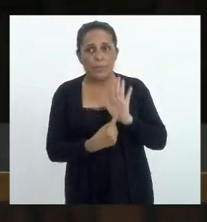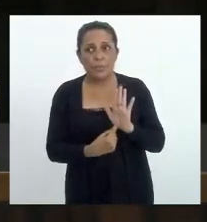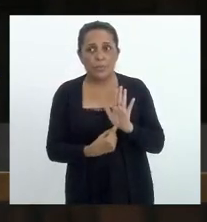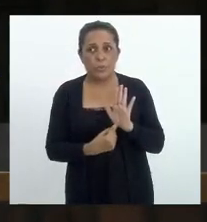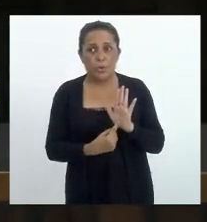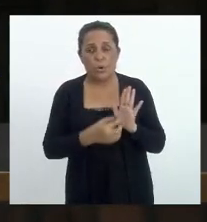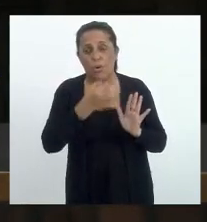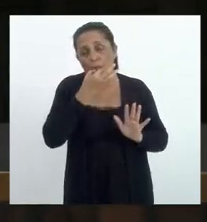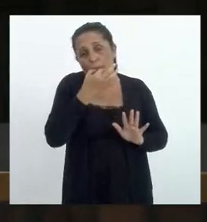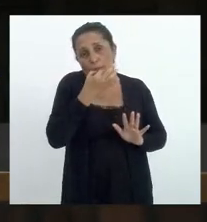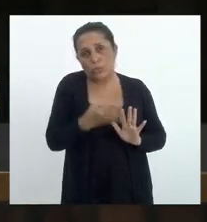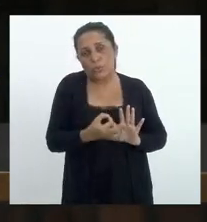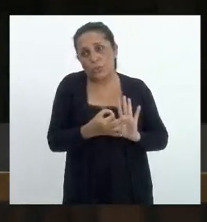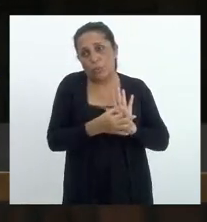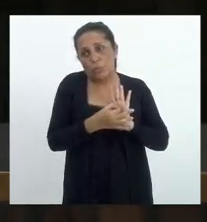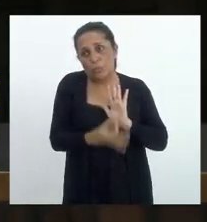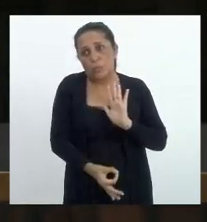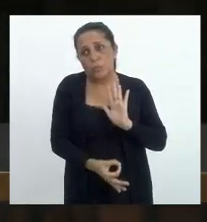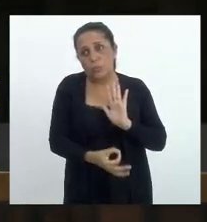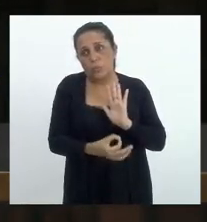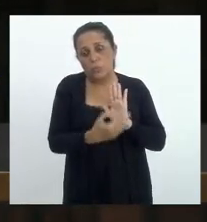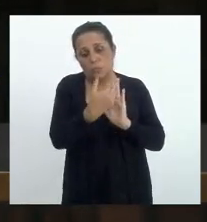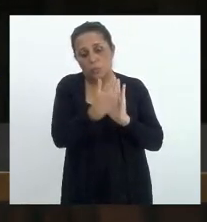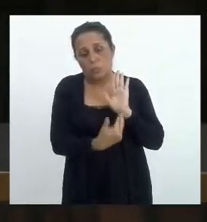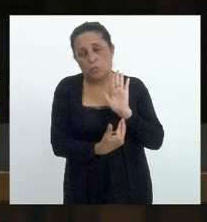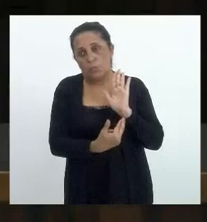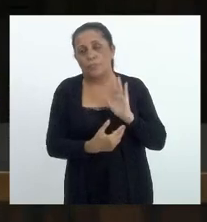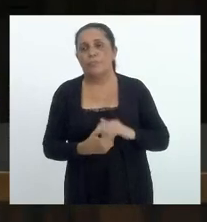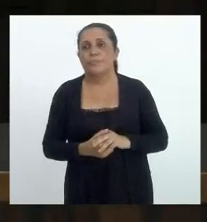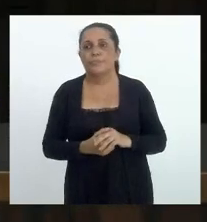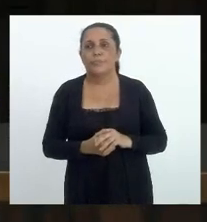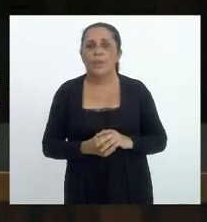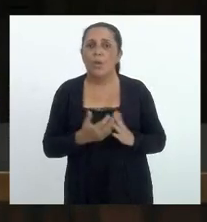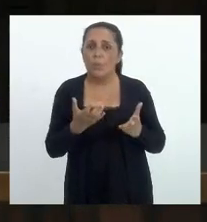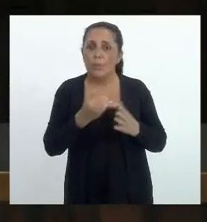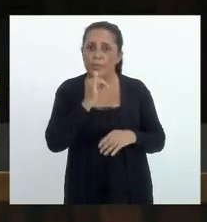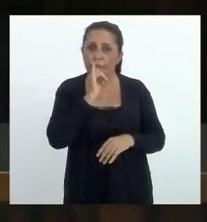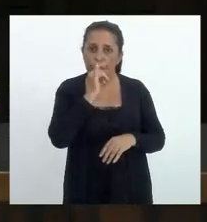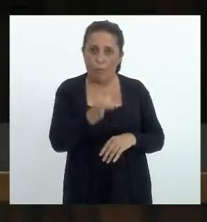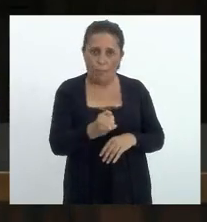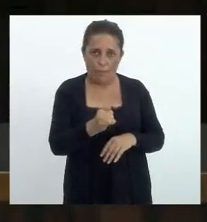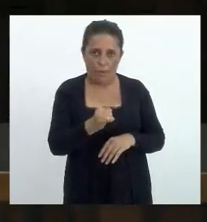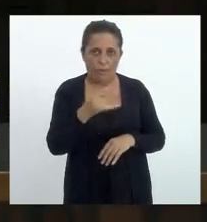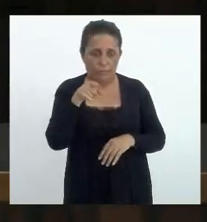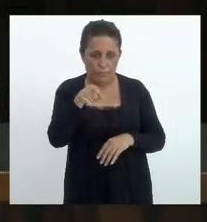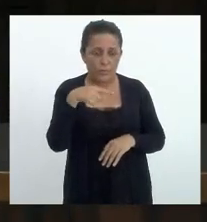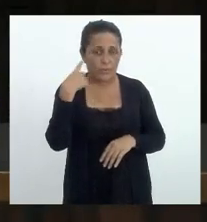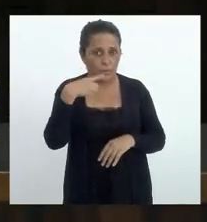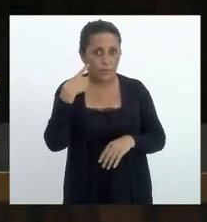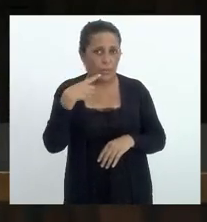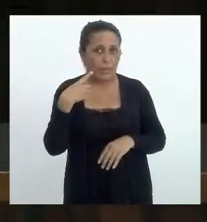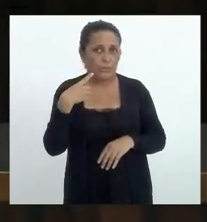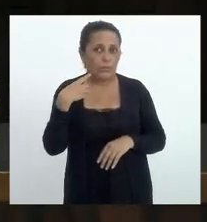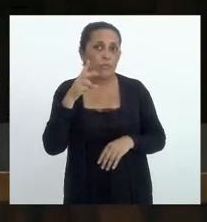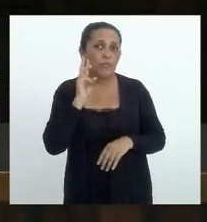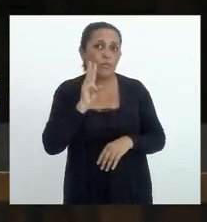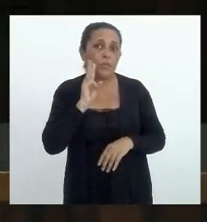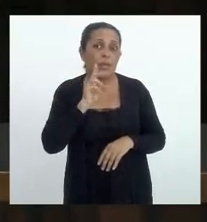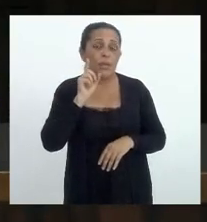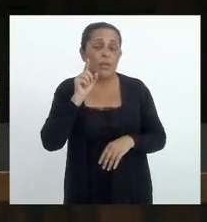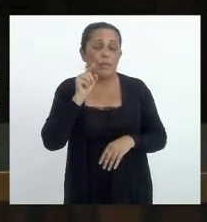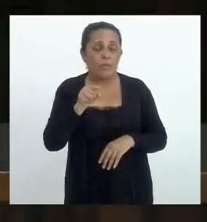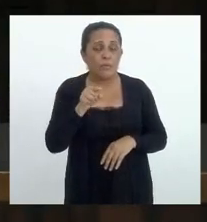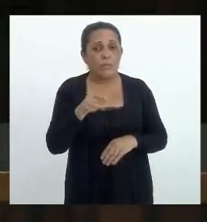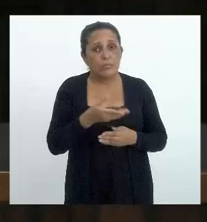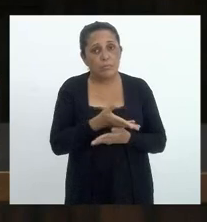uma sugestão de redação. Eu queria informar, deputado Waldeck, que eu gostaria que Vossa